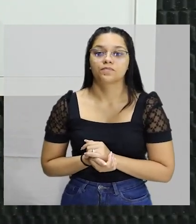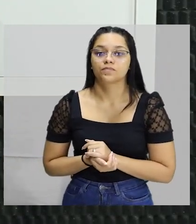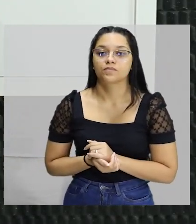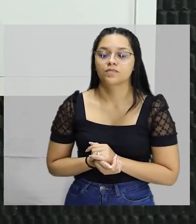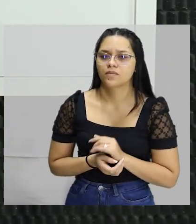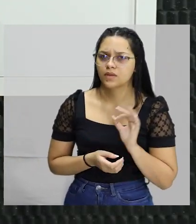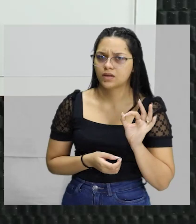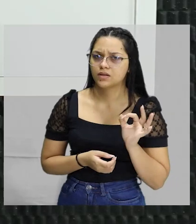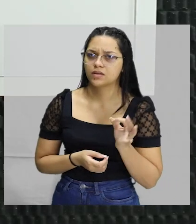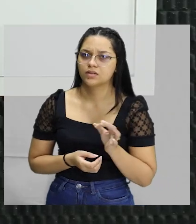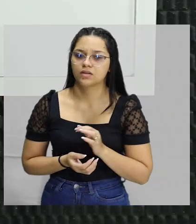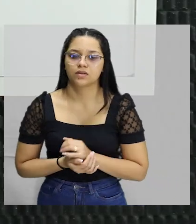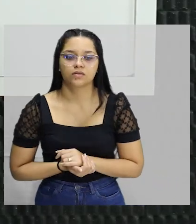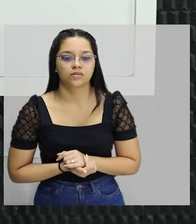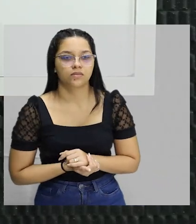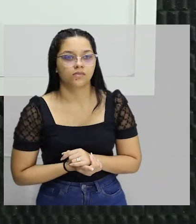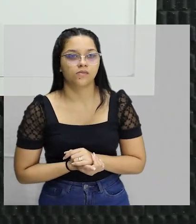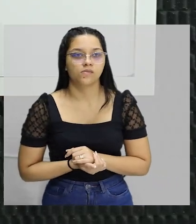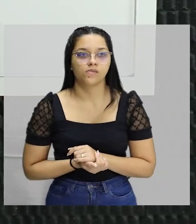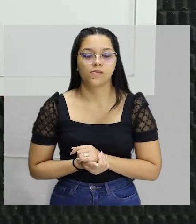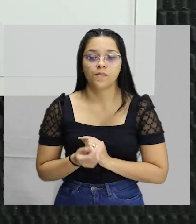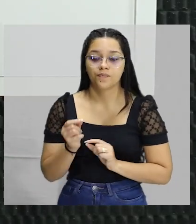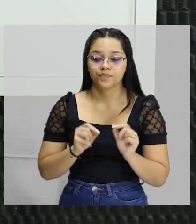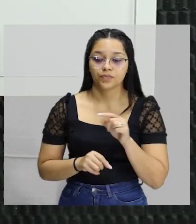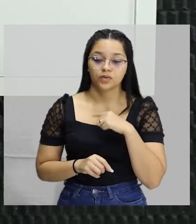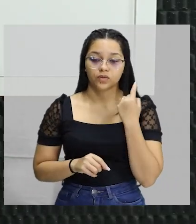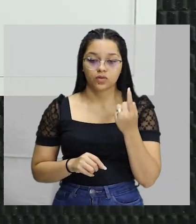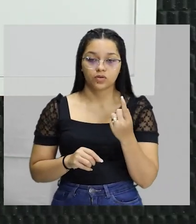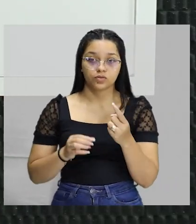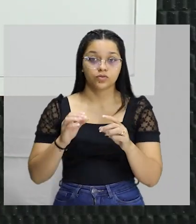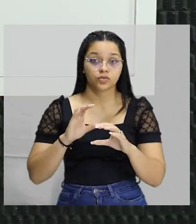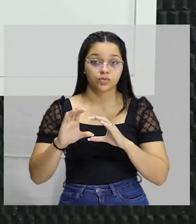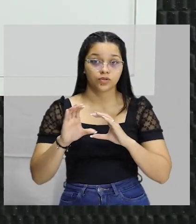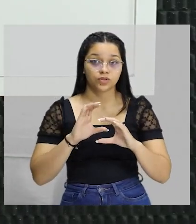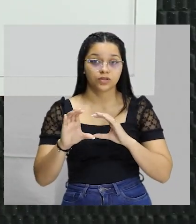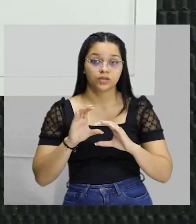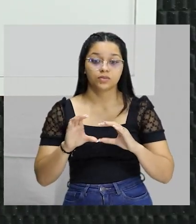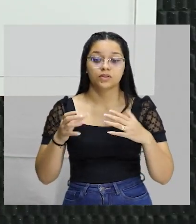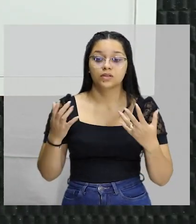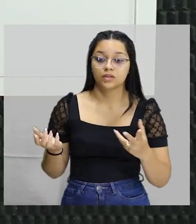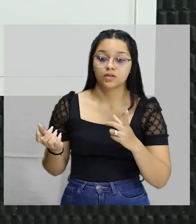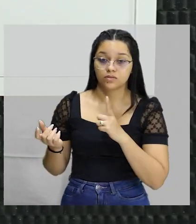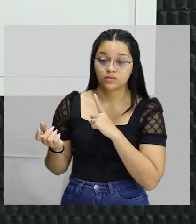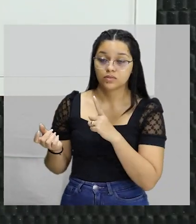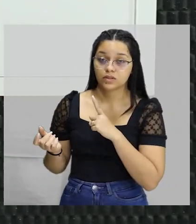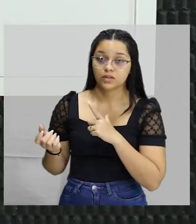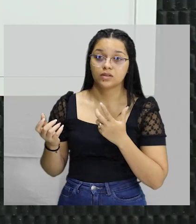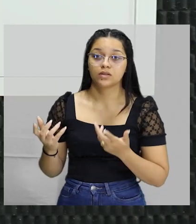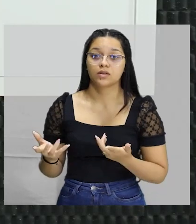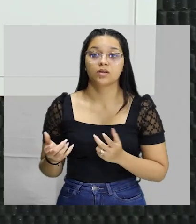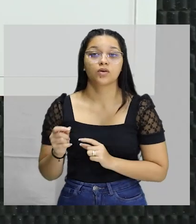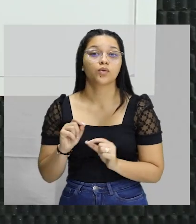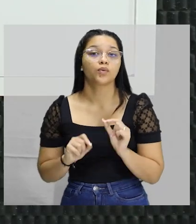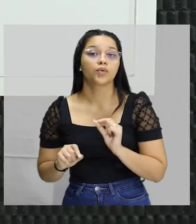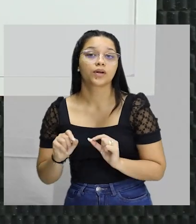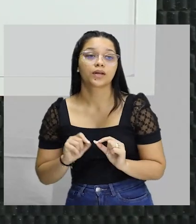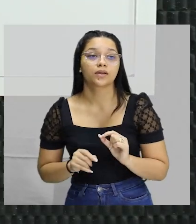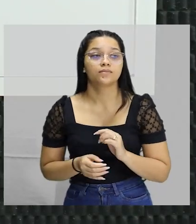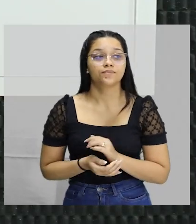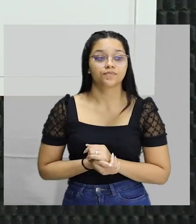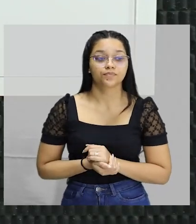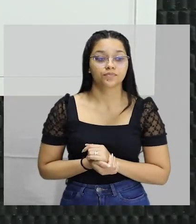tá certo? Que é onde nós nos comunicamos. Então, existe esse ponto aqui, que é o ponto